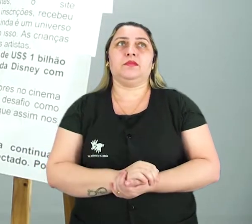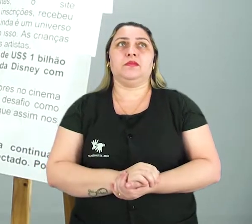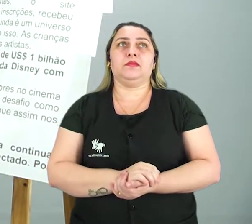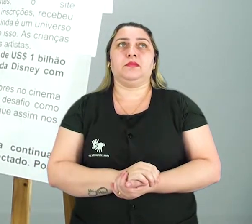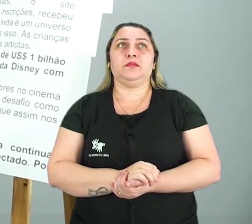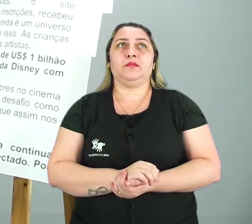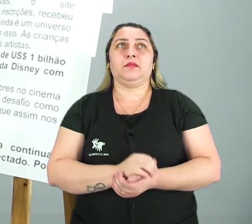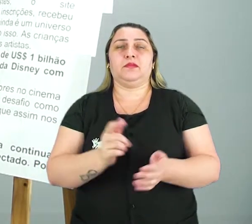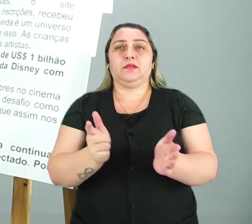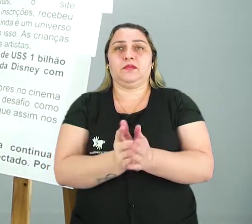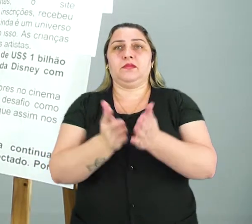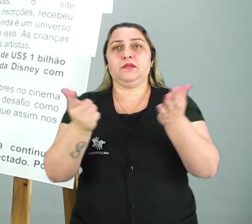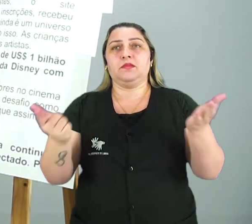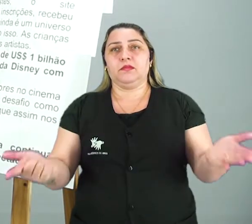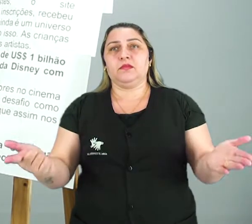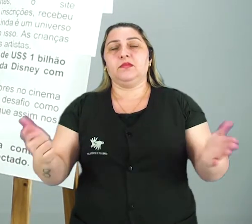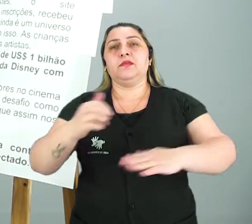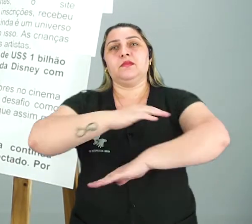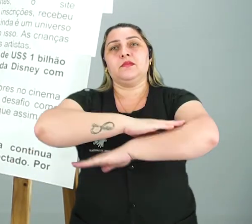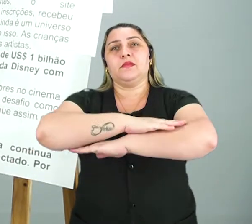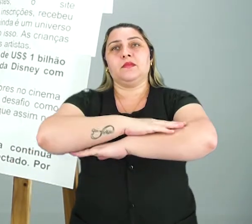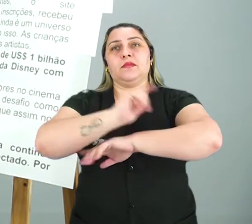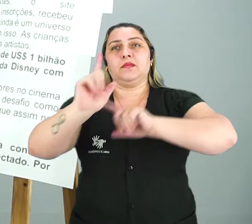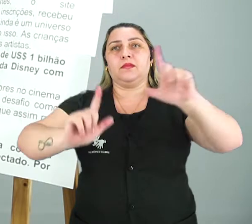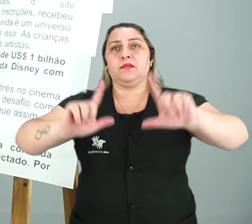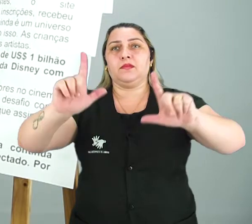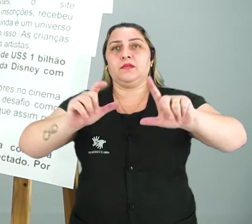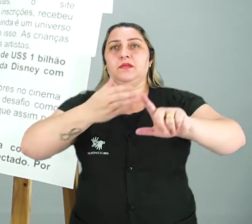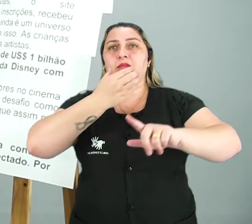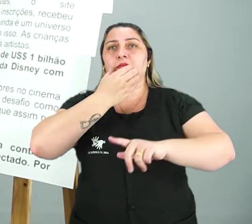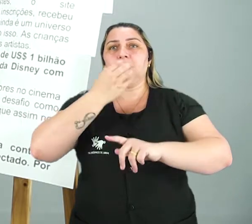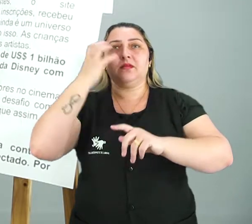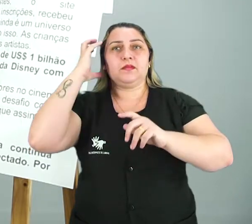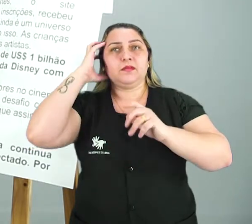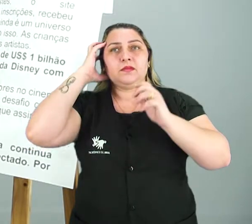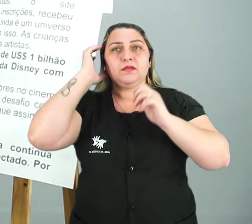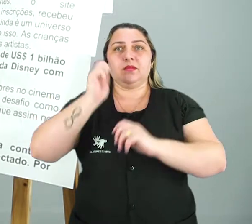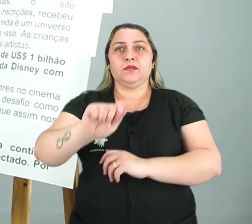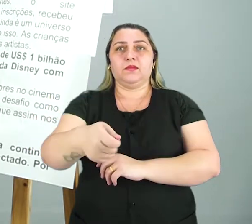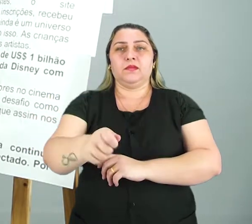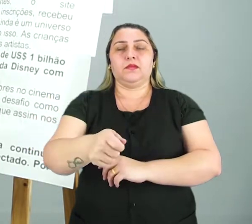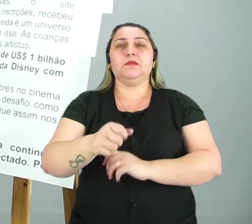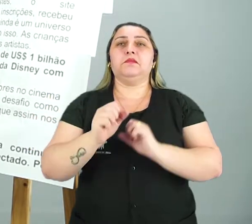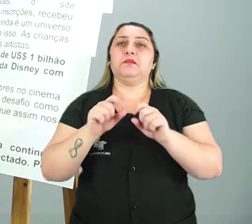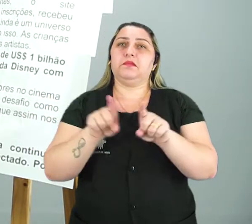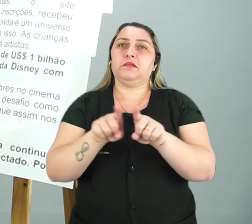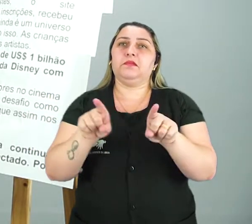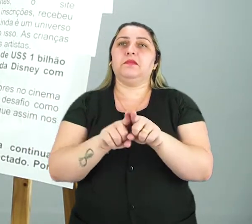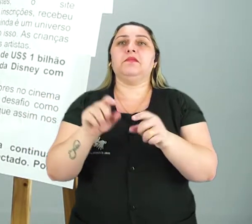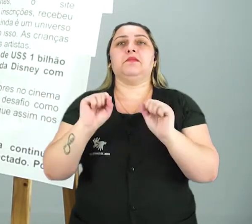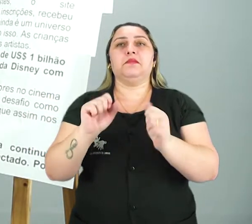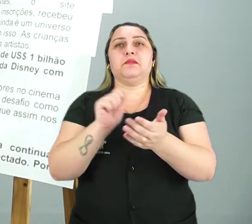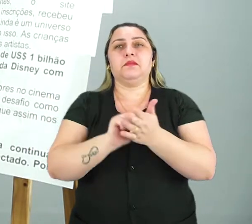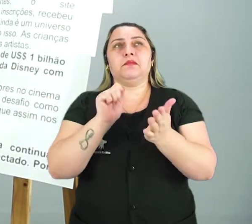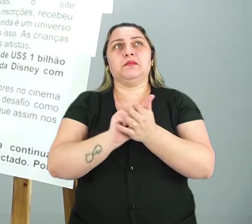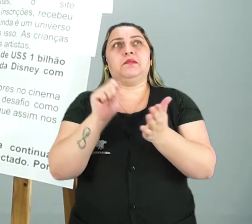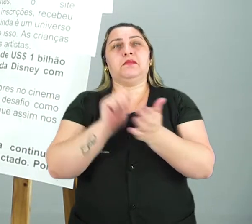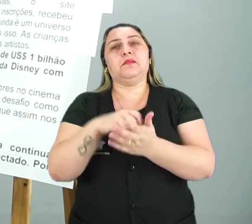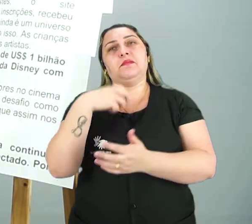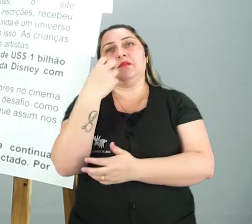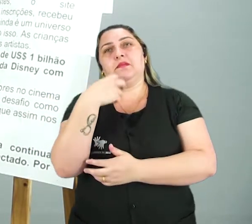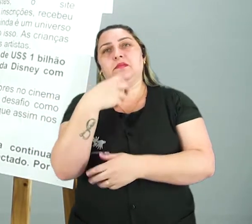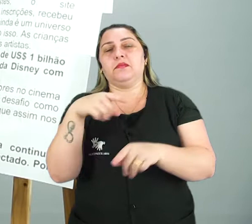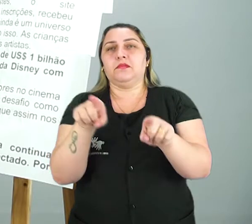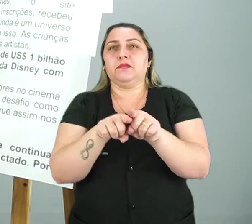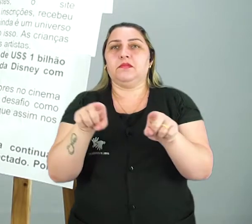no meio jornalístico e muitos outros meios, na televisão, em rádio, porque é um meio que pode também ser escrito e ser na